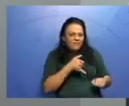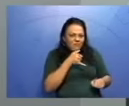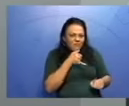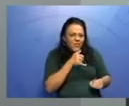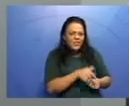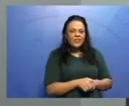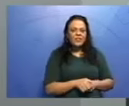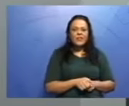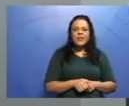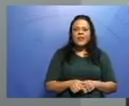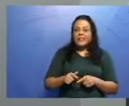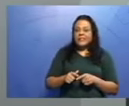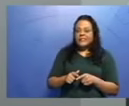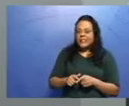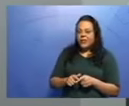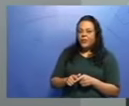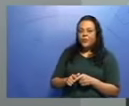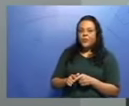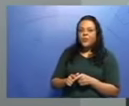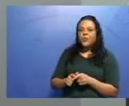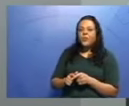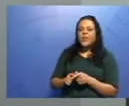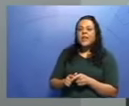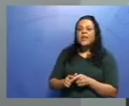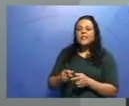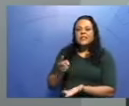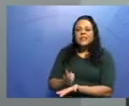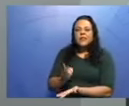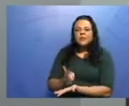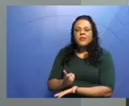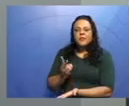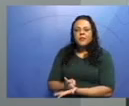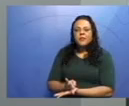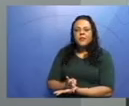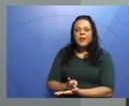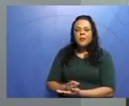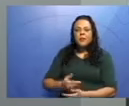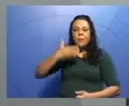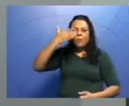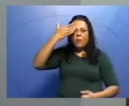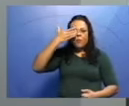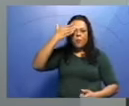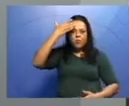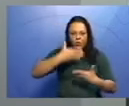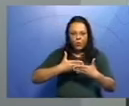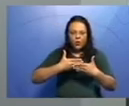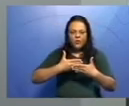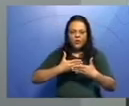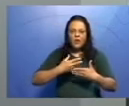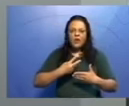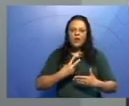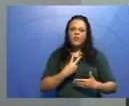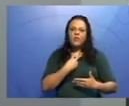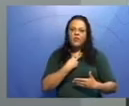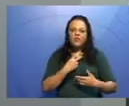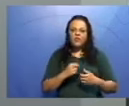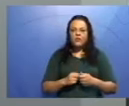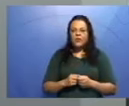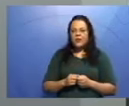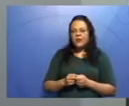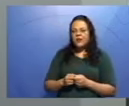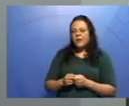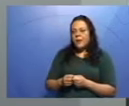são cobrados nesses exames de vestibulares. É uma leitura muito bonita, porém ela é uma